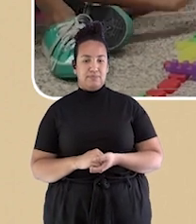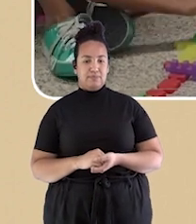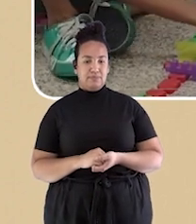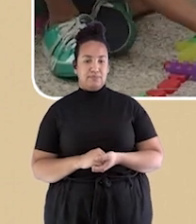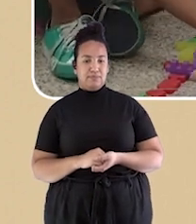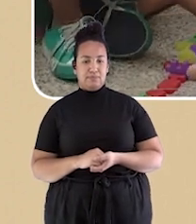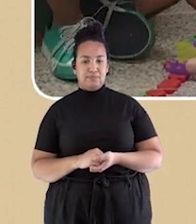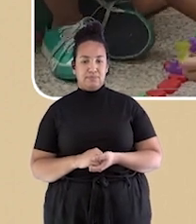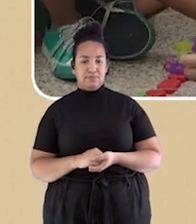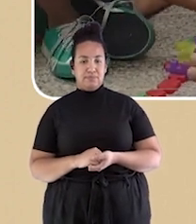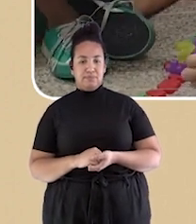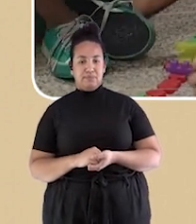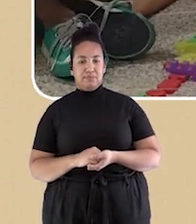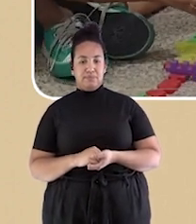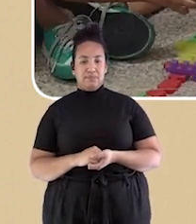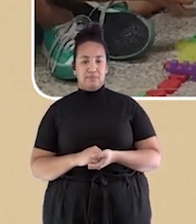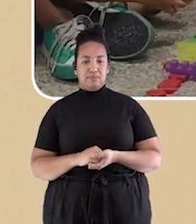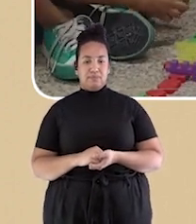O que vocês estão montando aí?